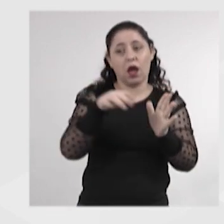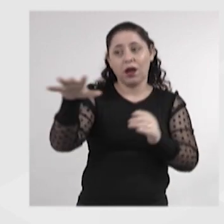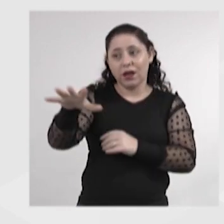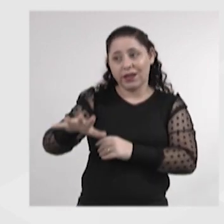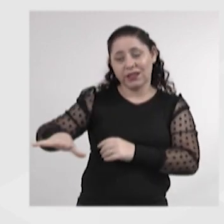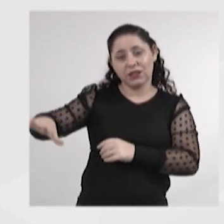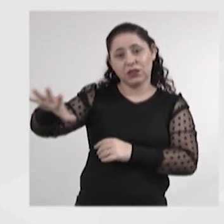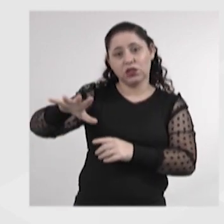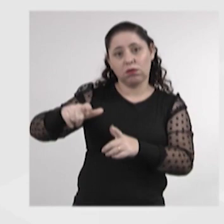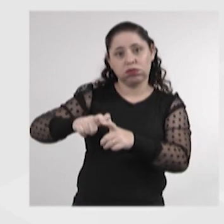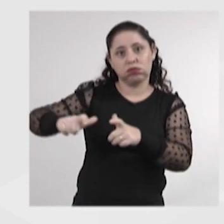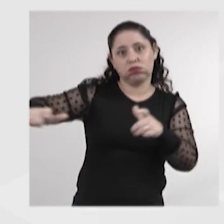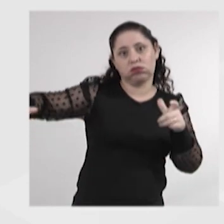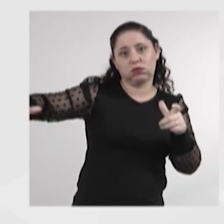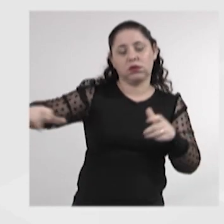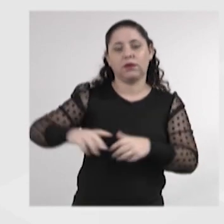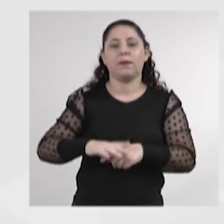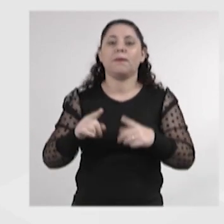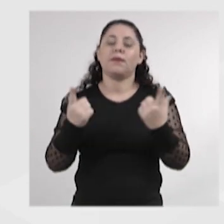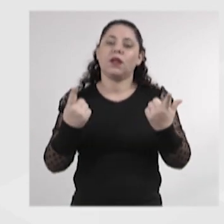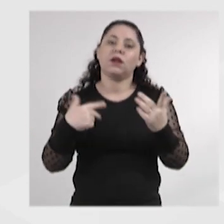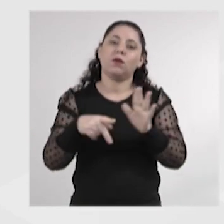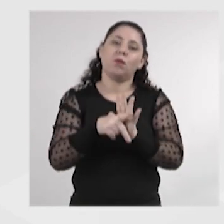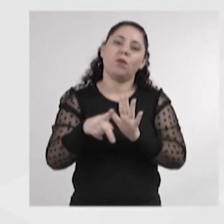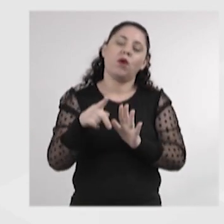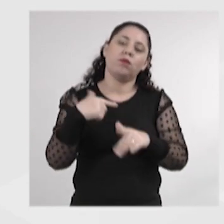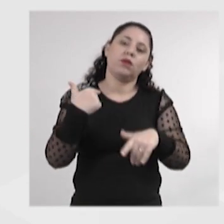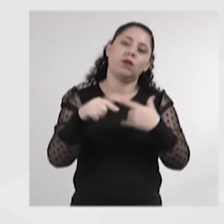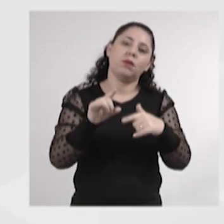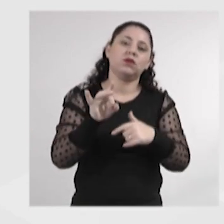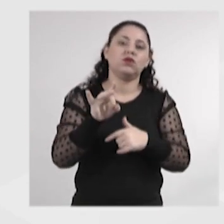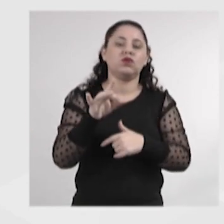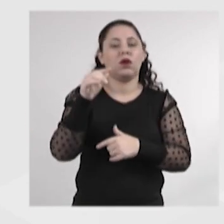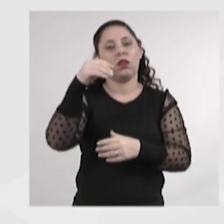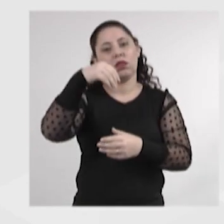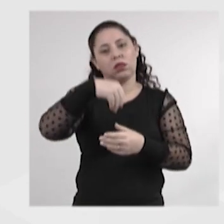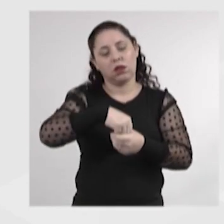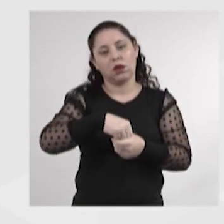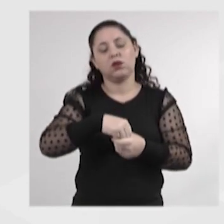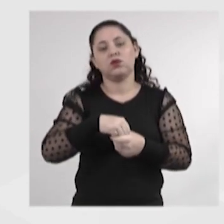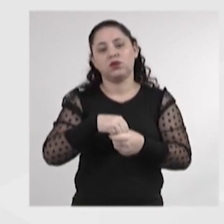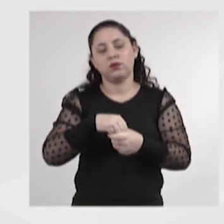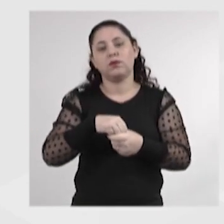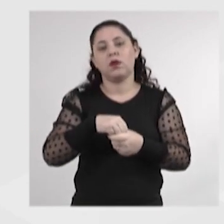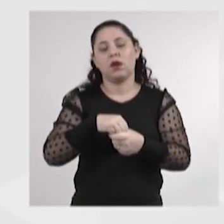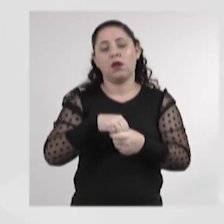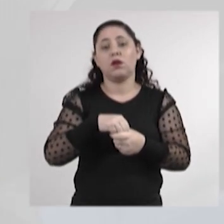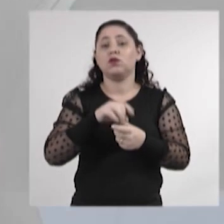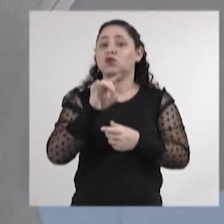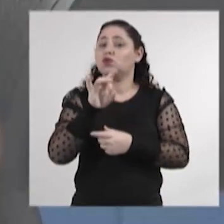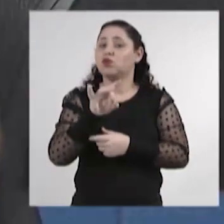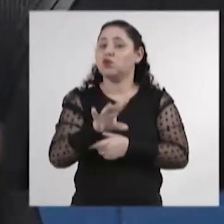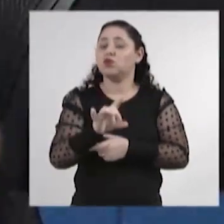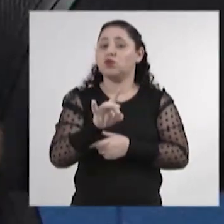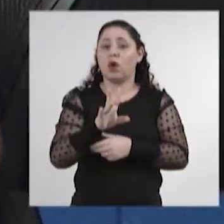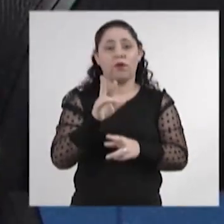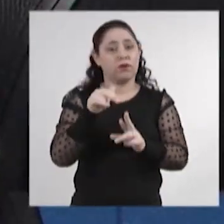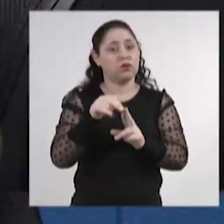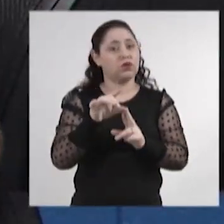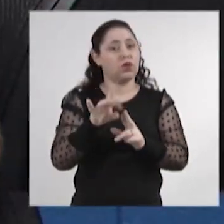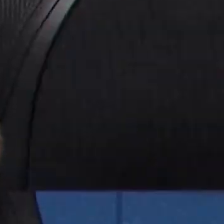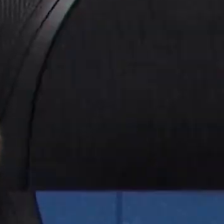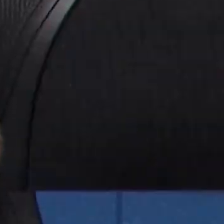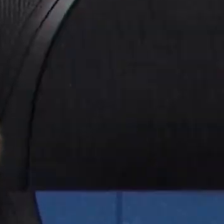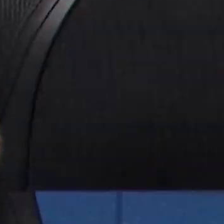região realmente gigantesca. Só que o nosso escopo do nosso trabalho é só mesmo dentro da área incremental, que falo só referencialmente, né?